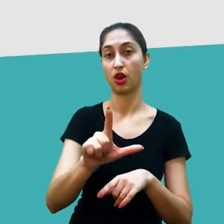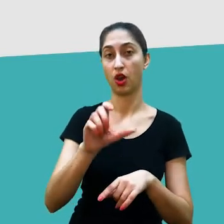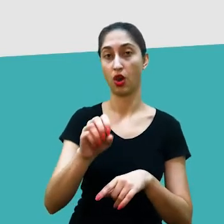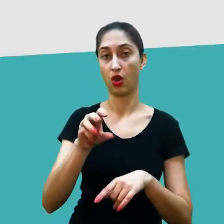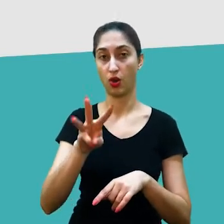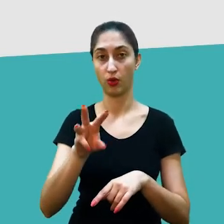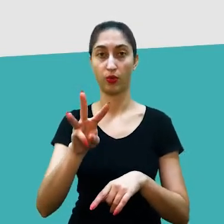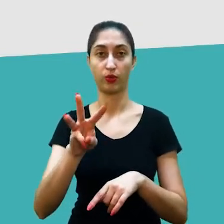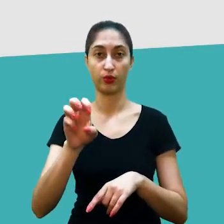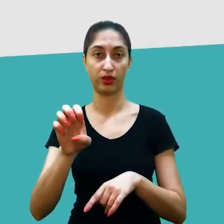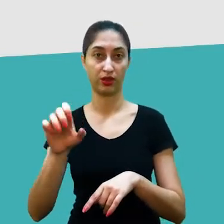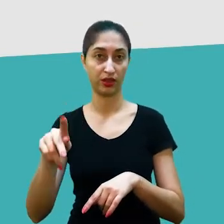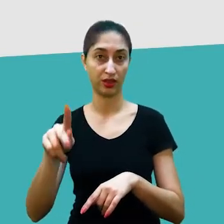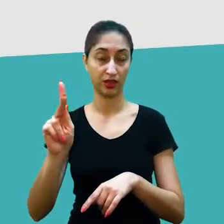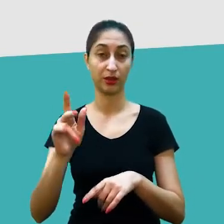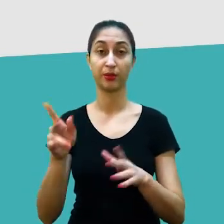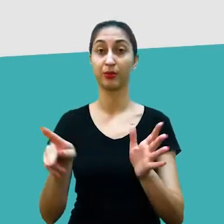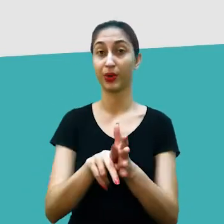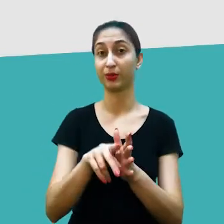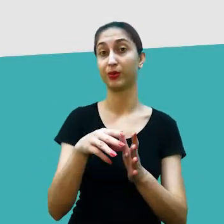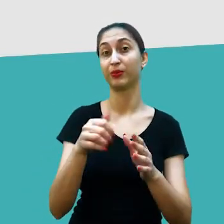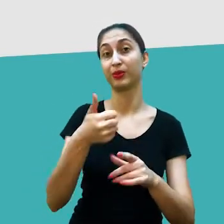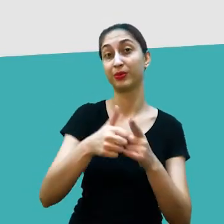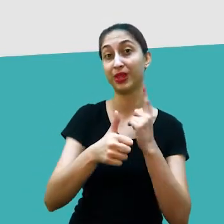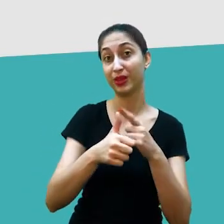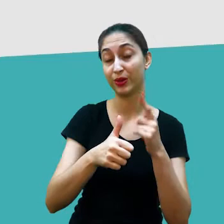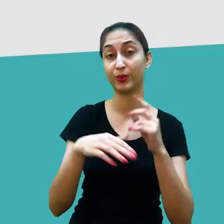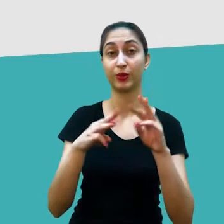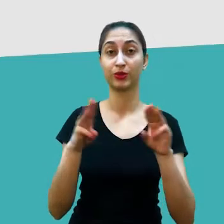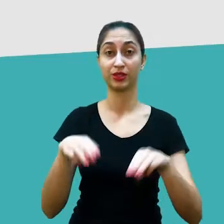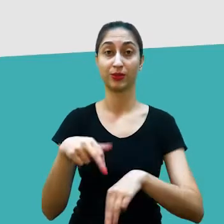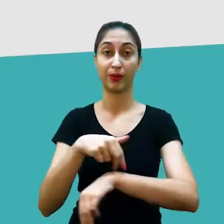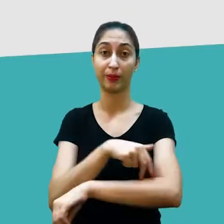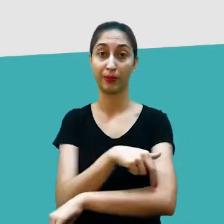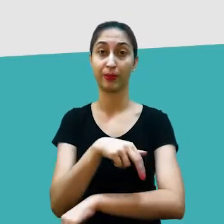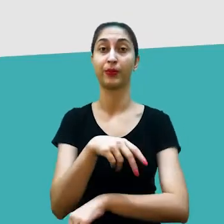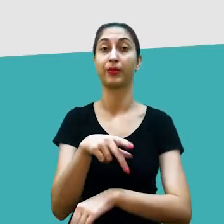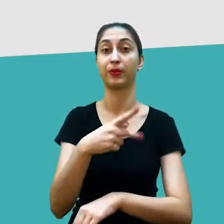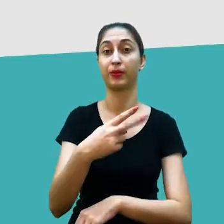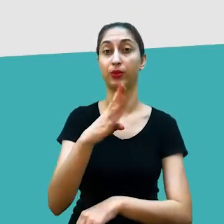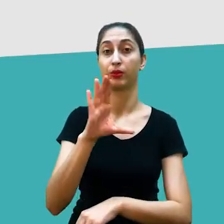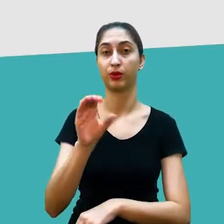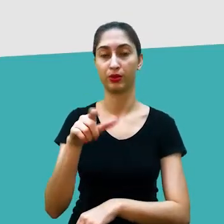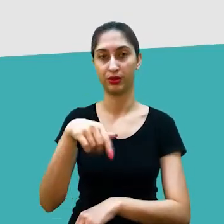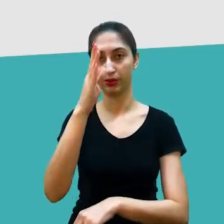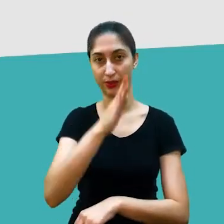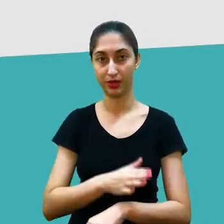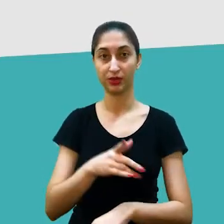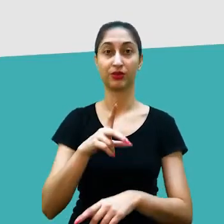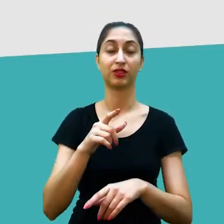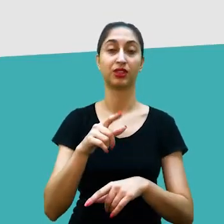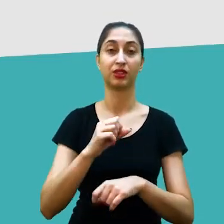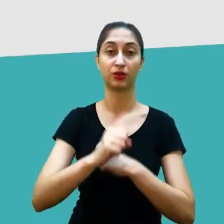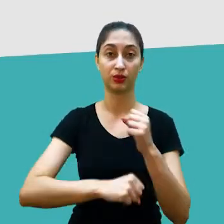do Museu da Moda de Belo Horizonte, que é o primeiro museu da moda público do país, né, e que promove anualmente a Slow Week